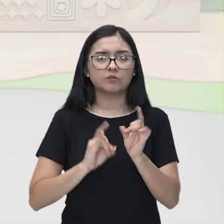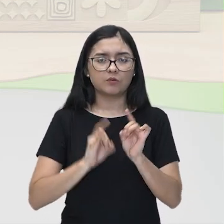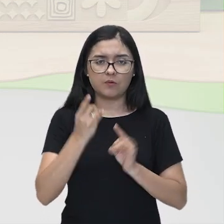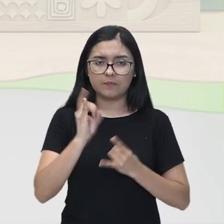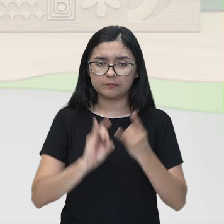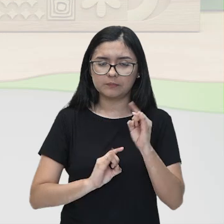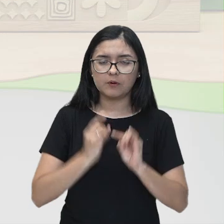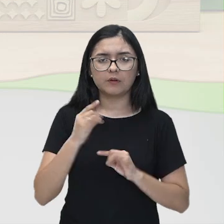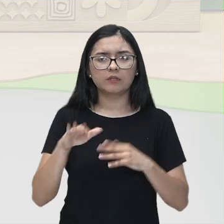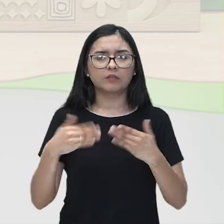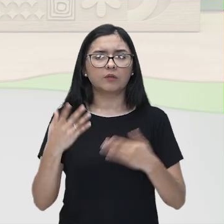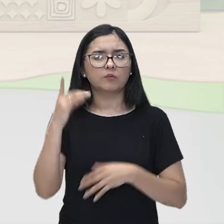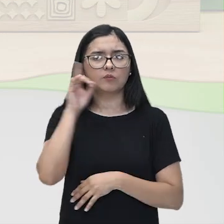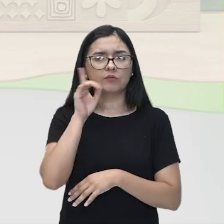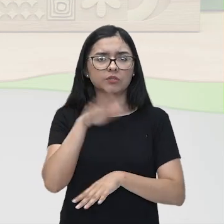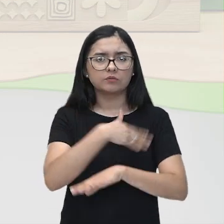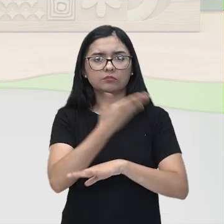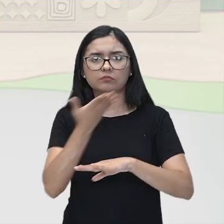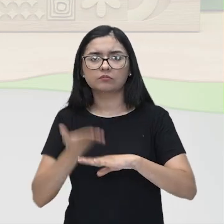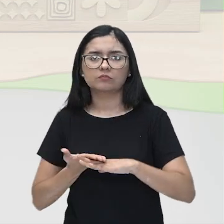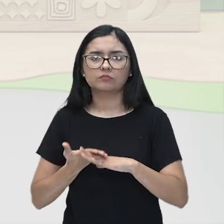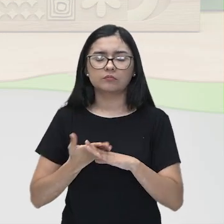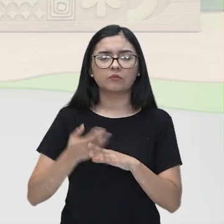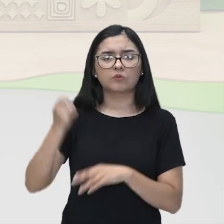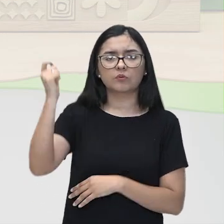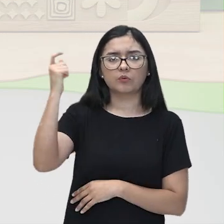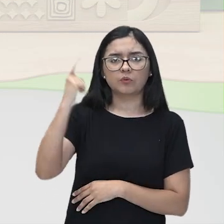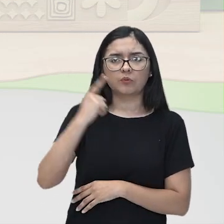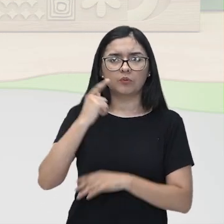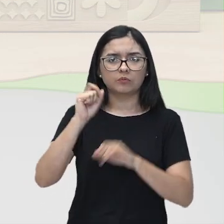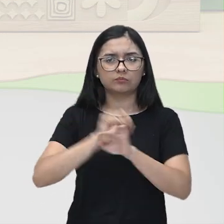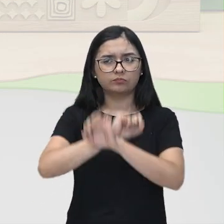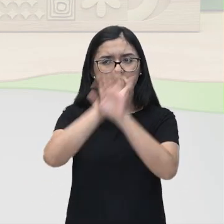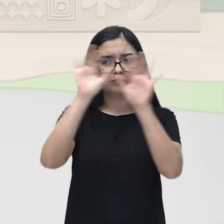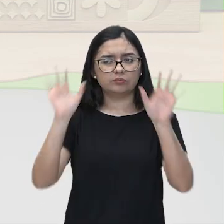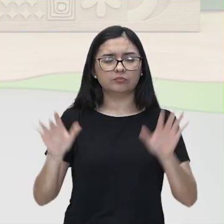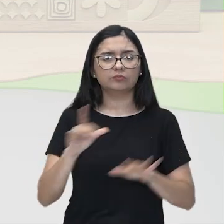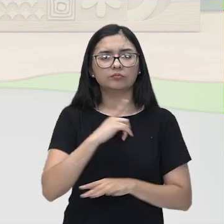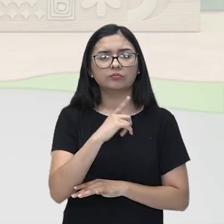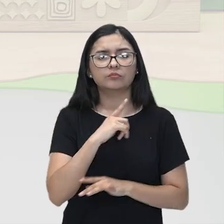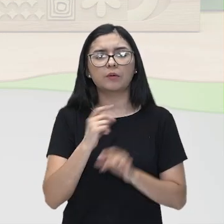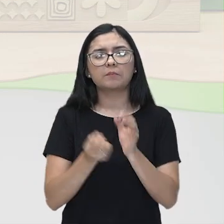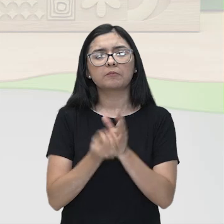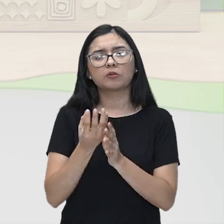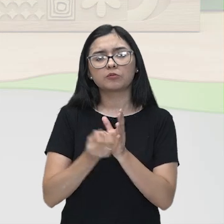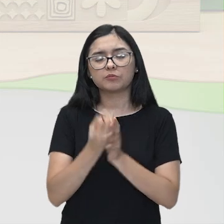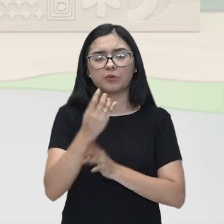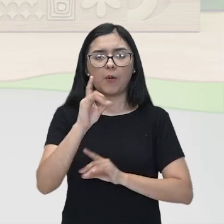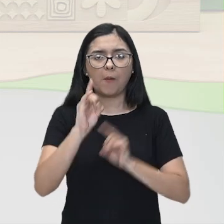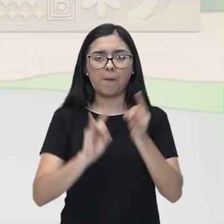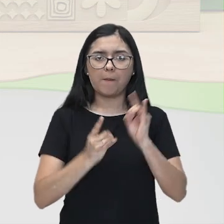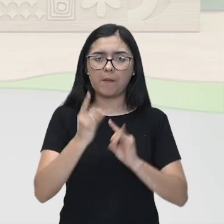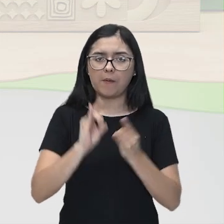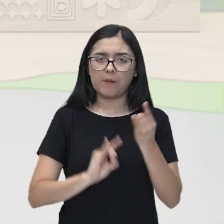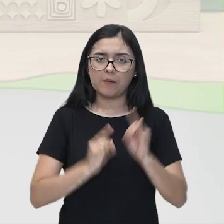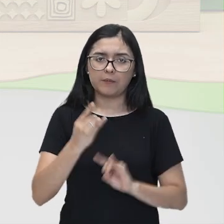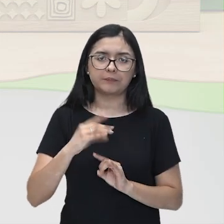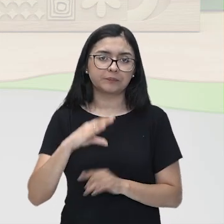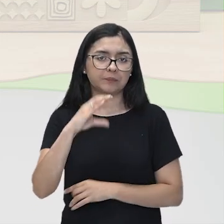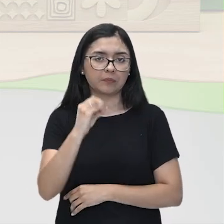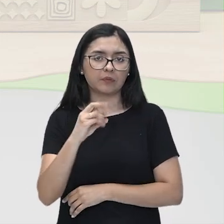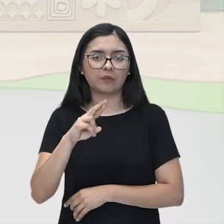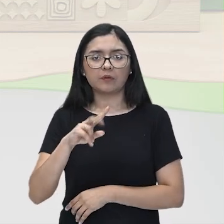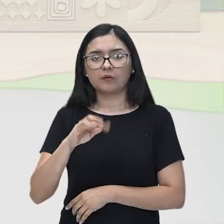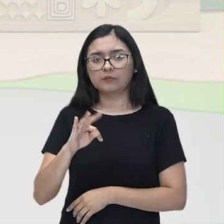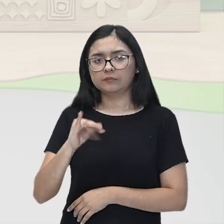Então, durante o dia, com a nossa exposição à luz, nós temos a produção de um hormônio que é o